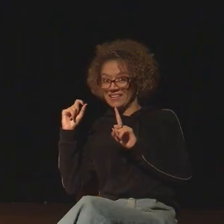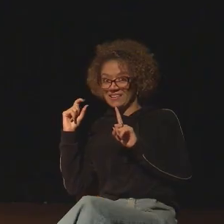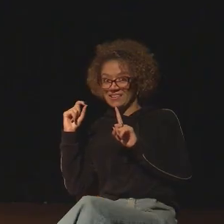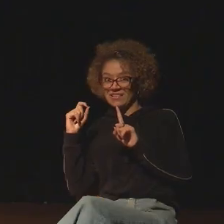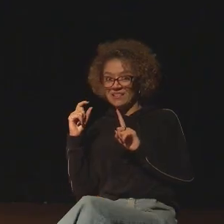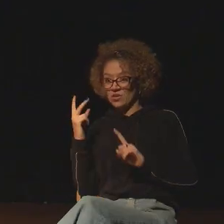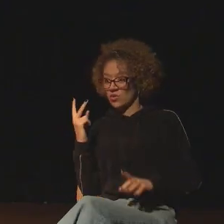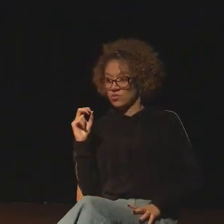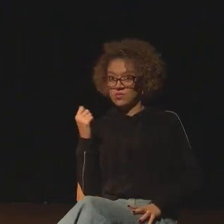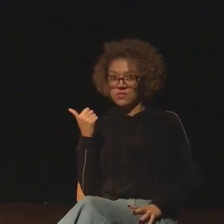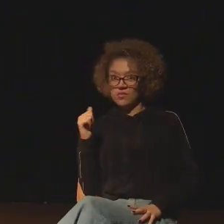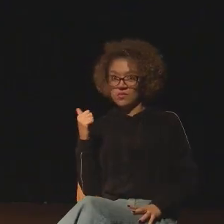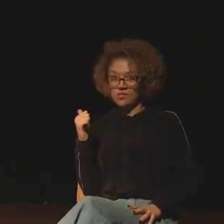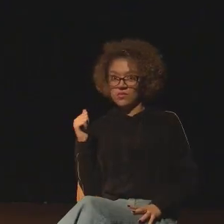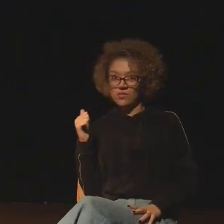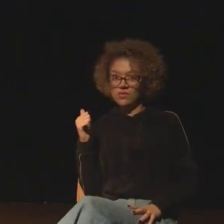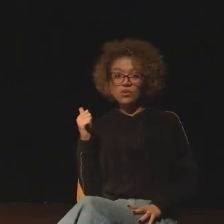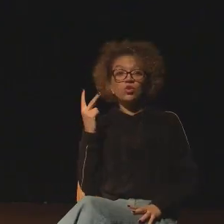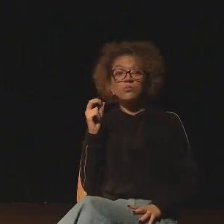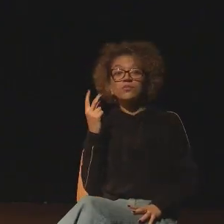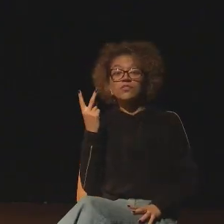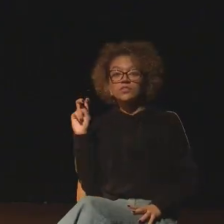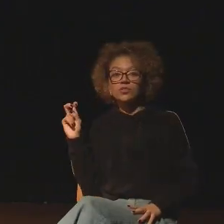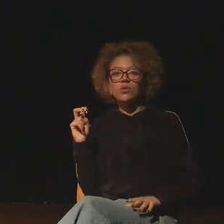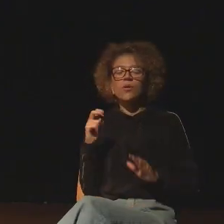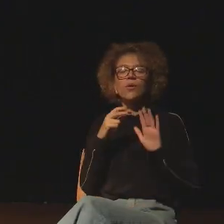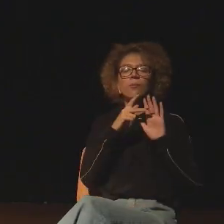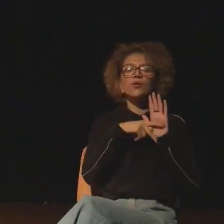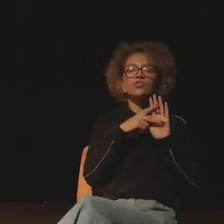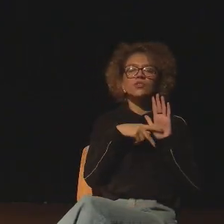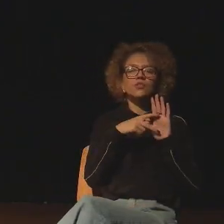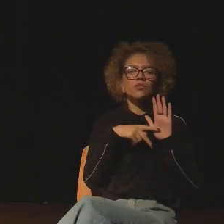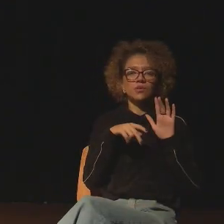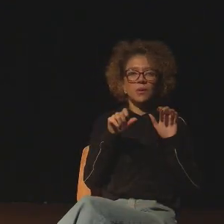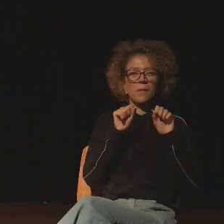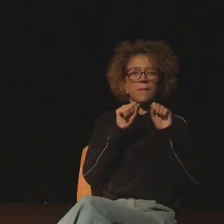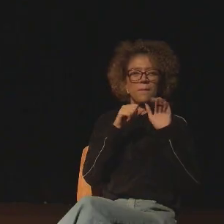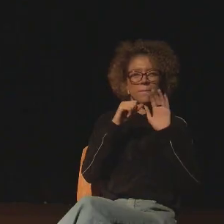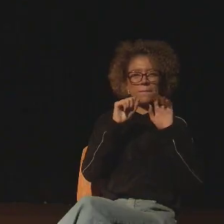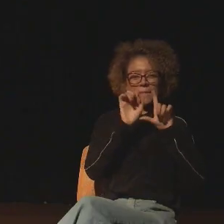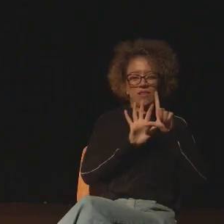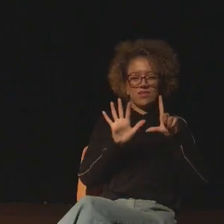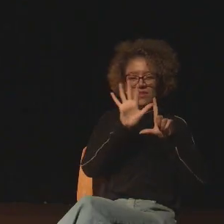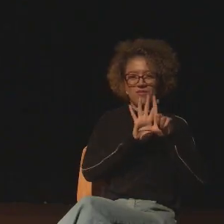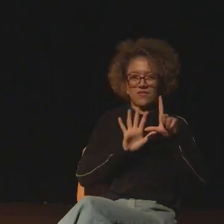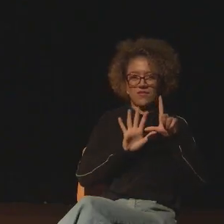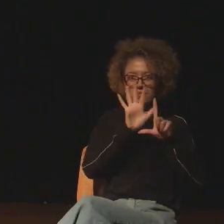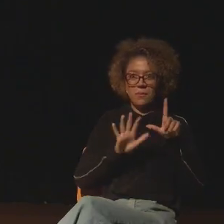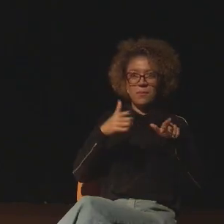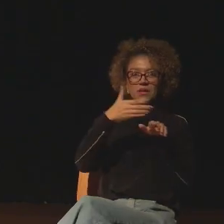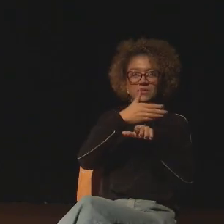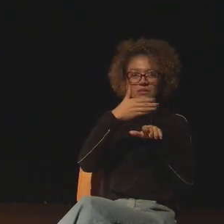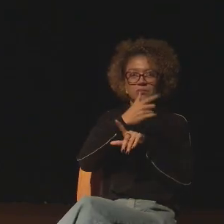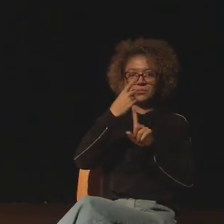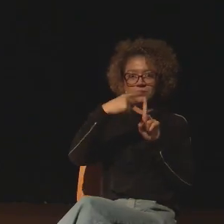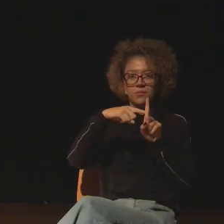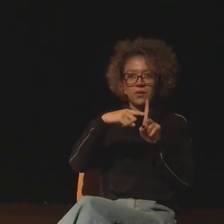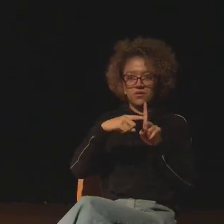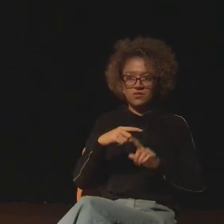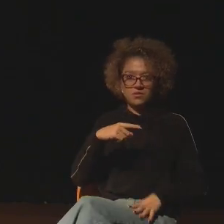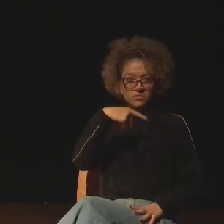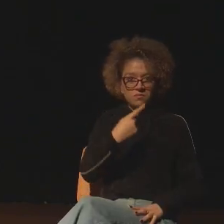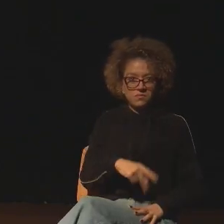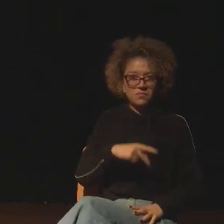16/11 de 25 pela plataforma Participe Mais, que é a plataforma oficial de participação da Prefeitura de São Paulo. A